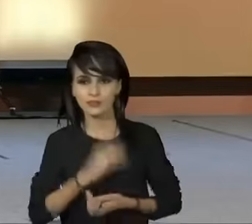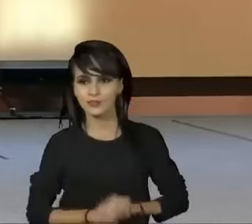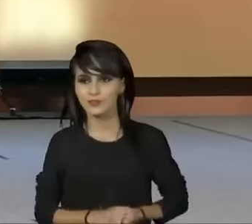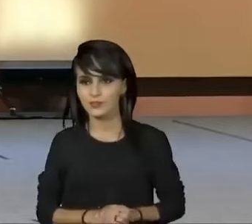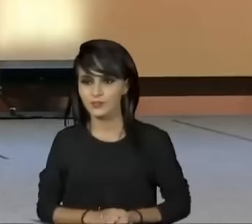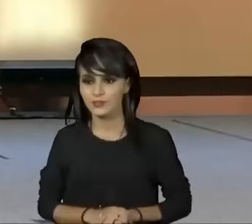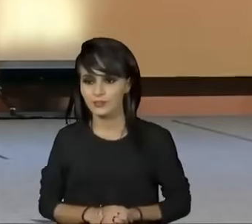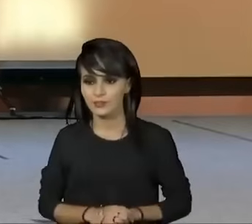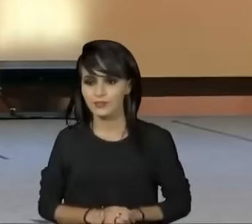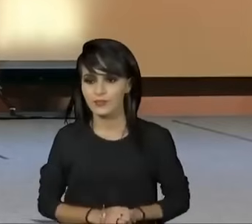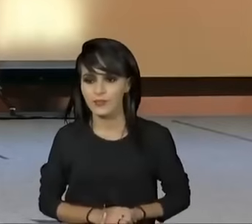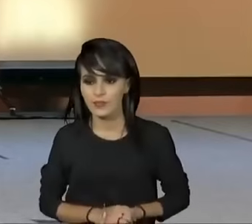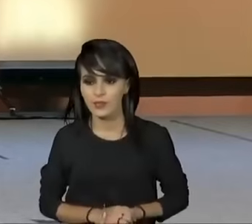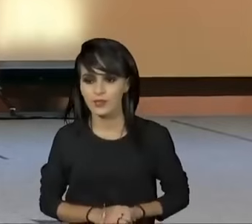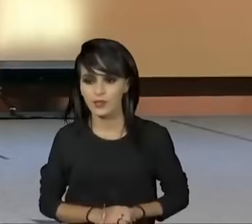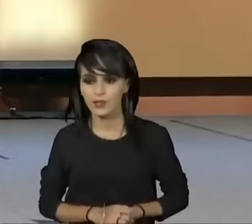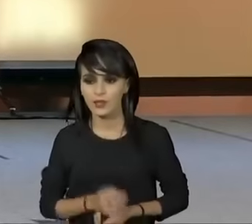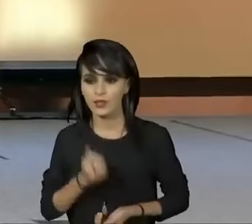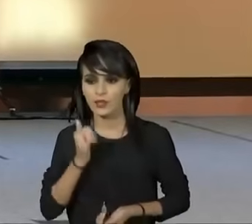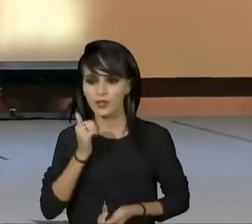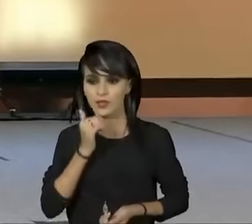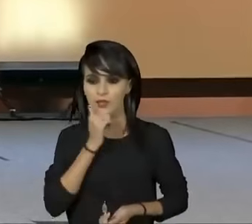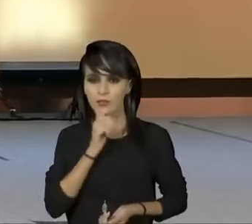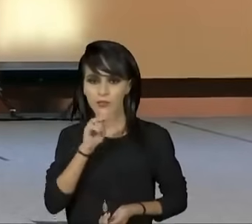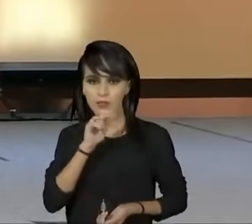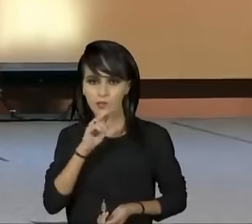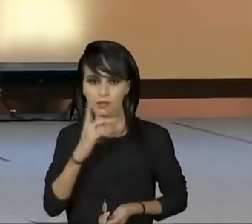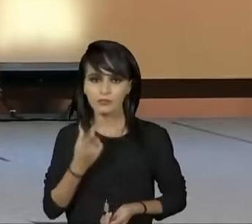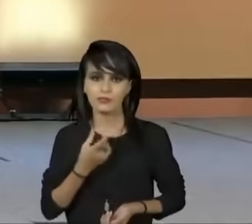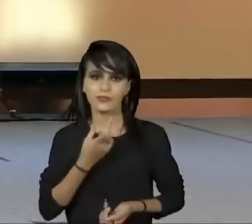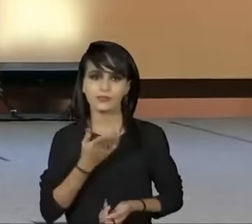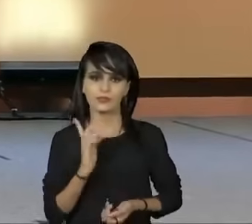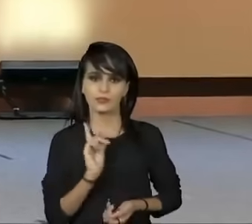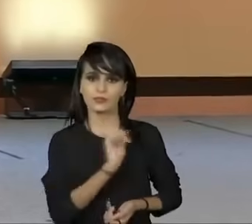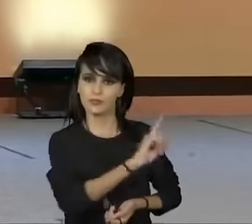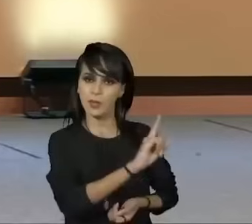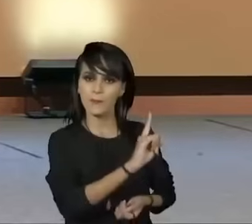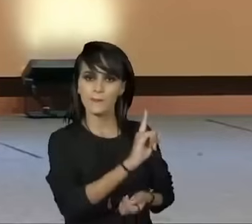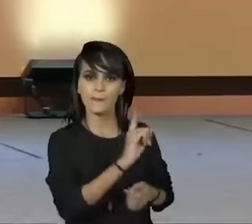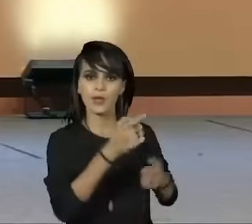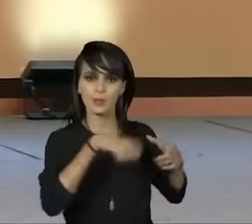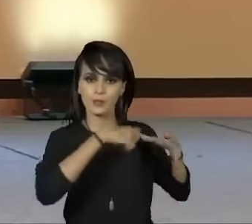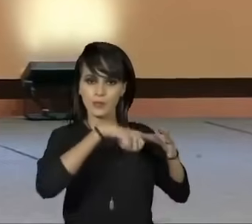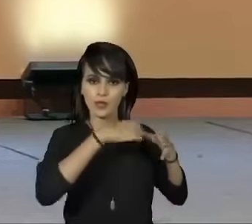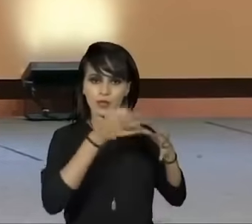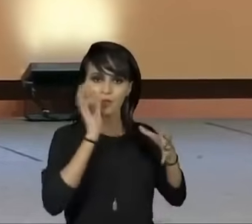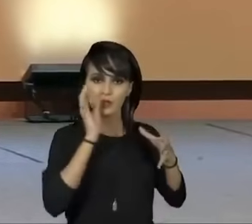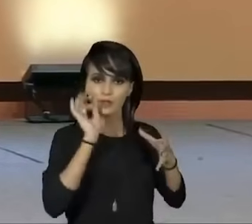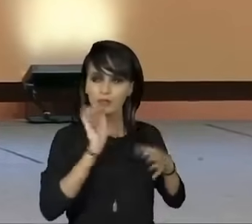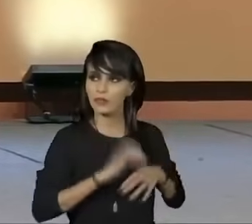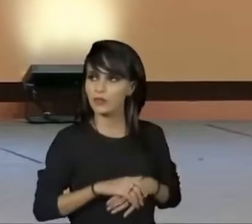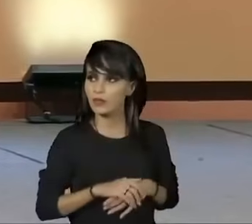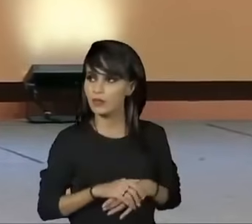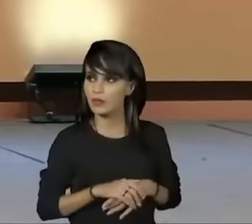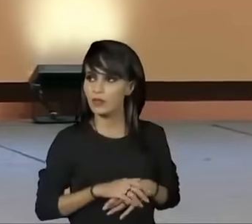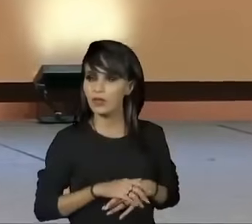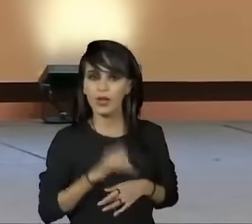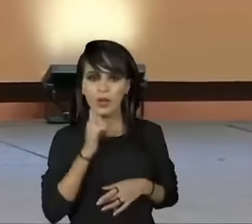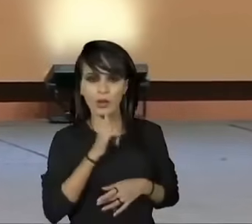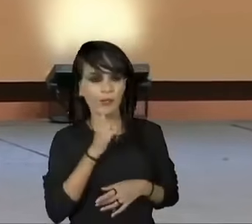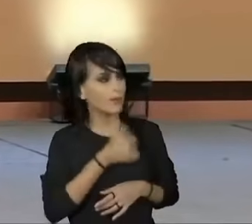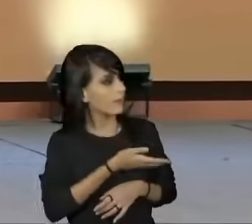aí a irmã saiu para preparar um cafezinho aí o garoto botava o olho assim aí a irmã falou vem cá meu filho o